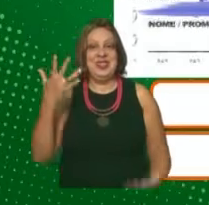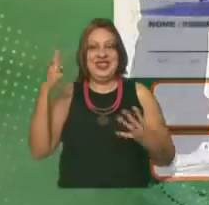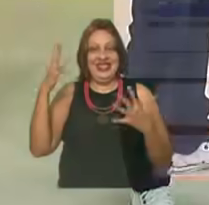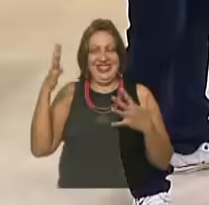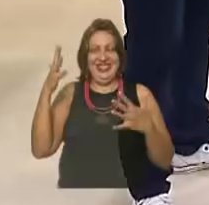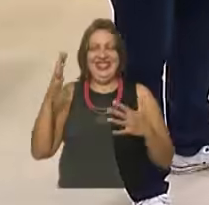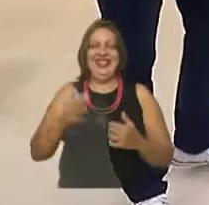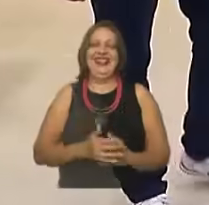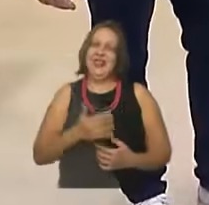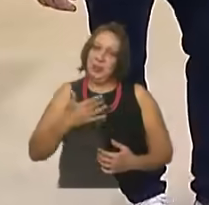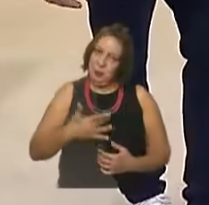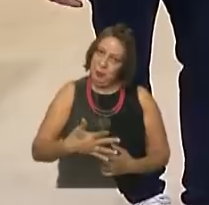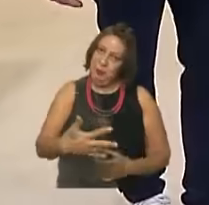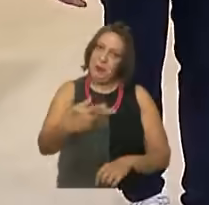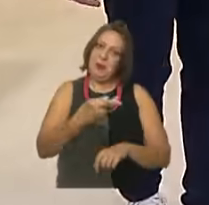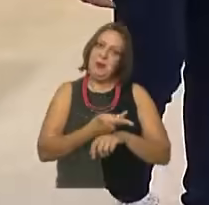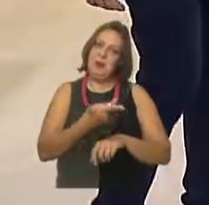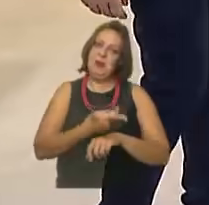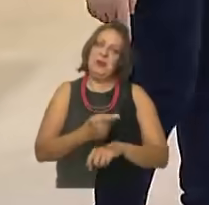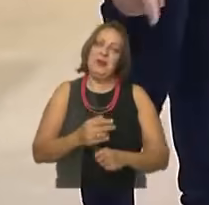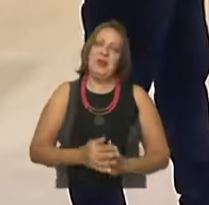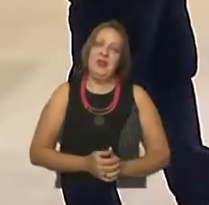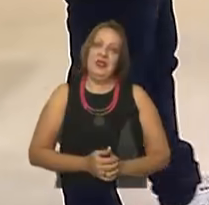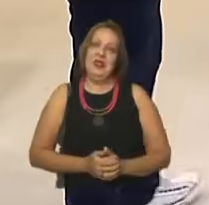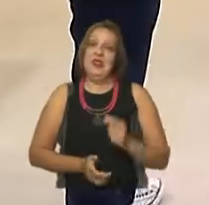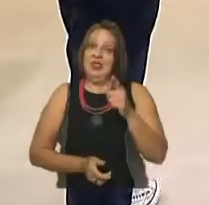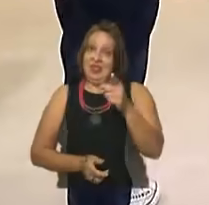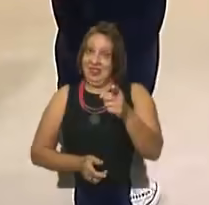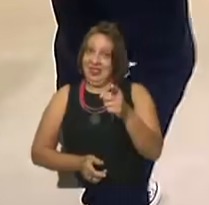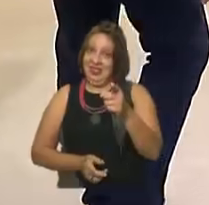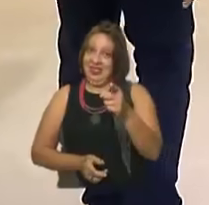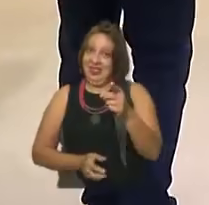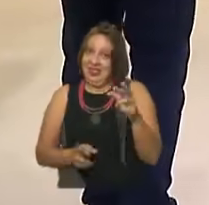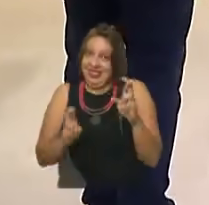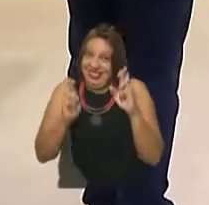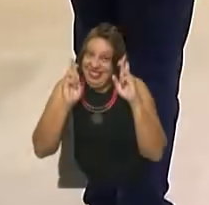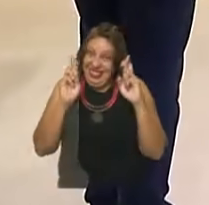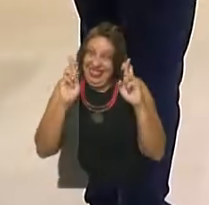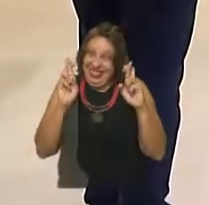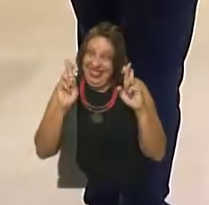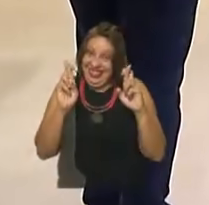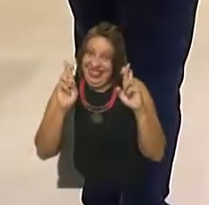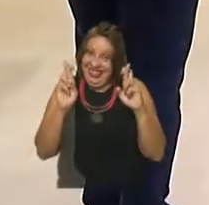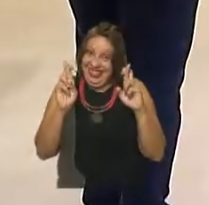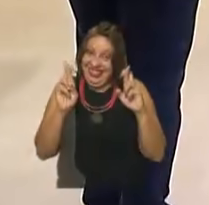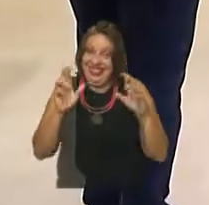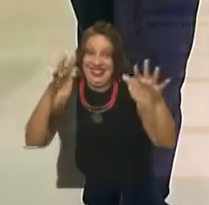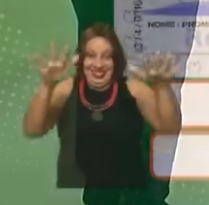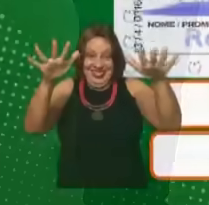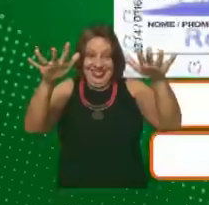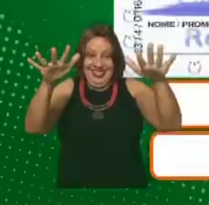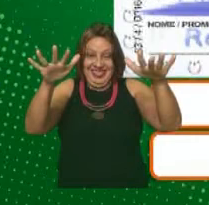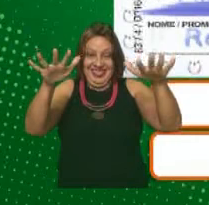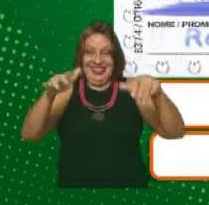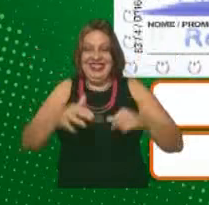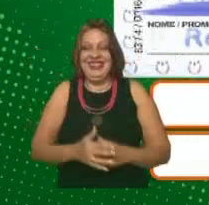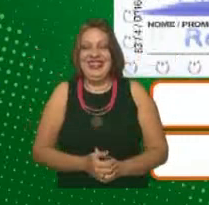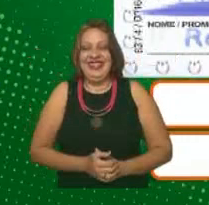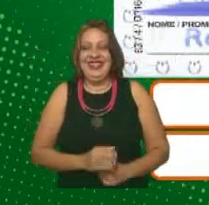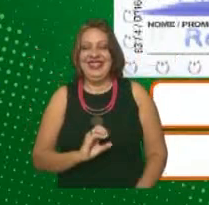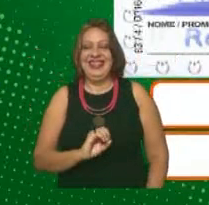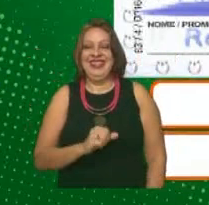Parabéns! Seguimos premiando com R$500 e você fica aí de dedos cruzados. Quero ver você vibrando com o seu título. Será que é esse?